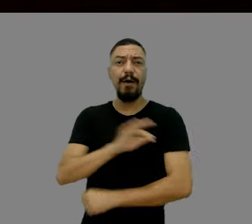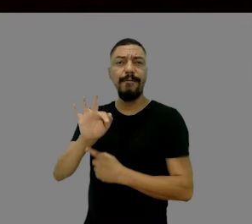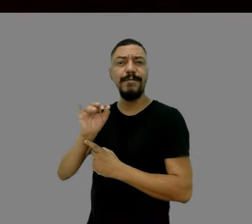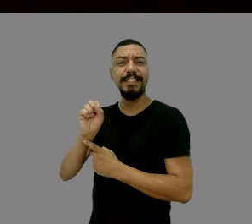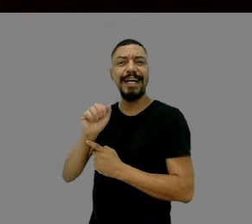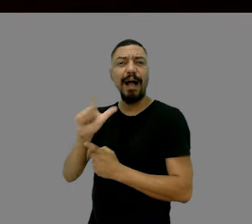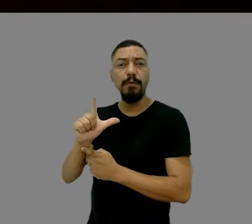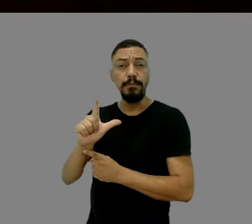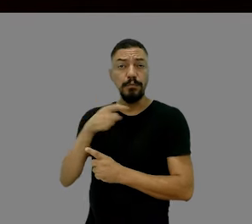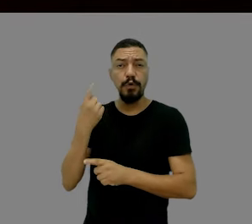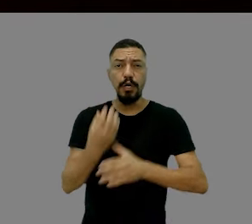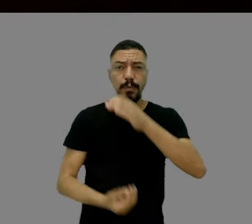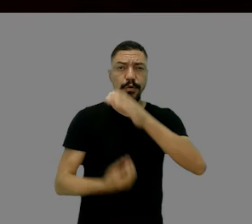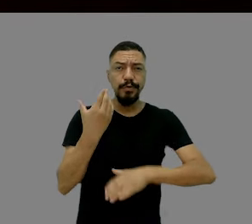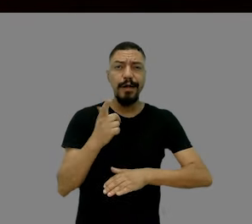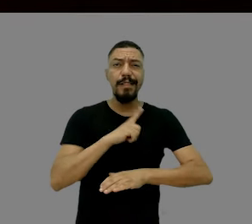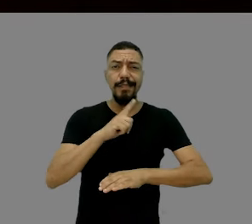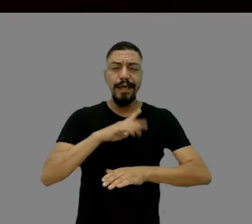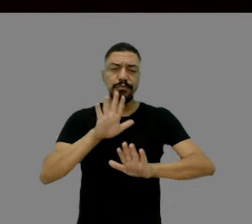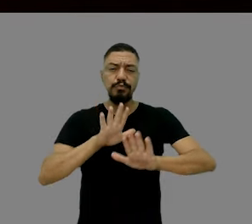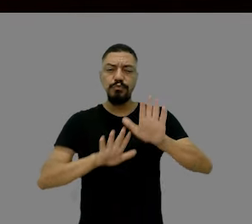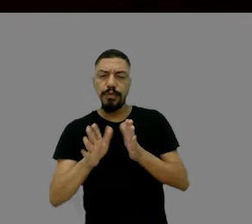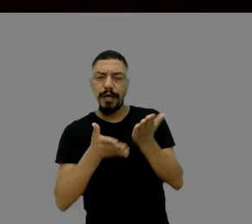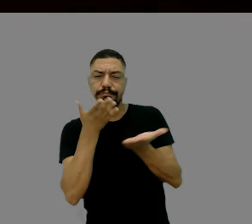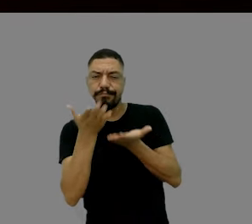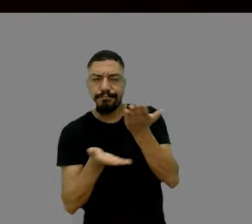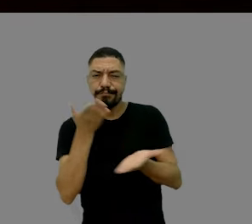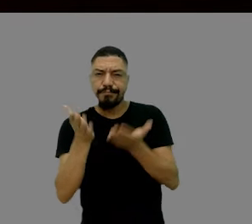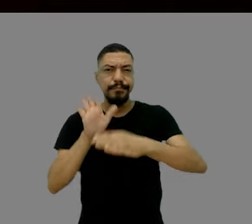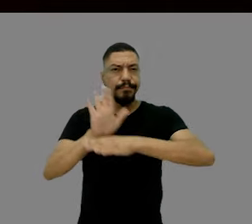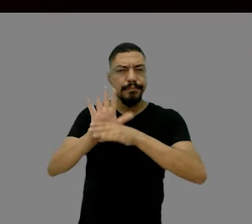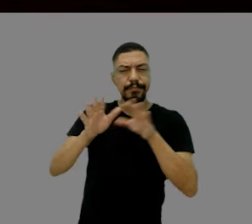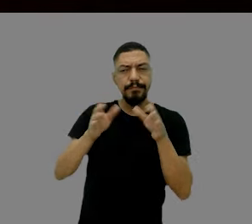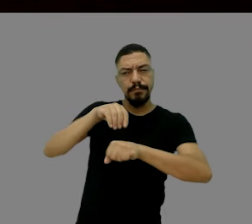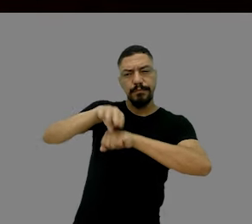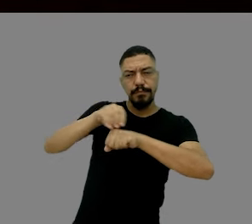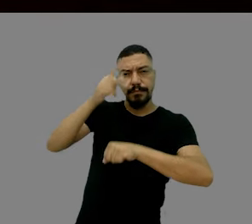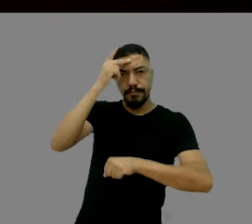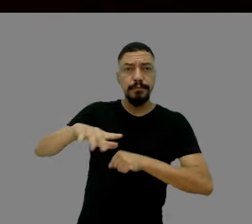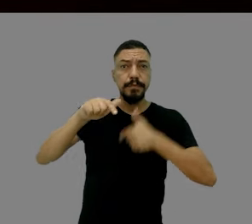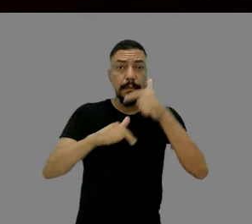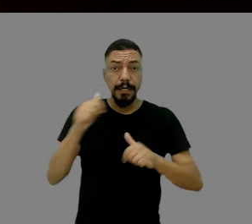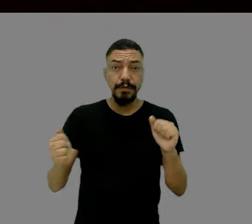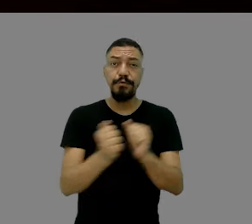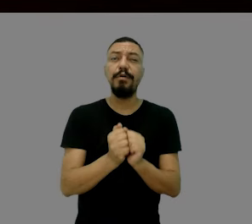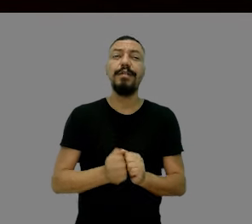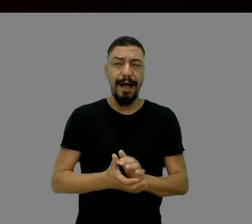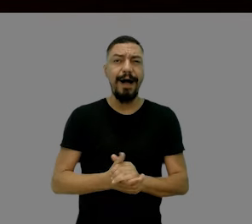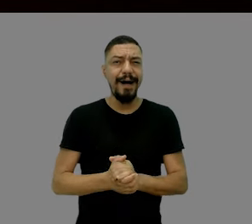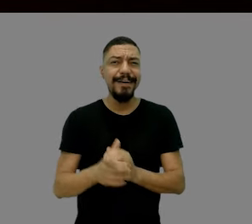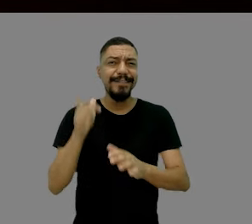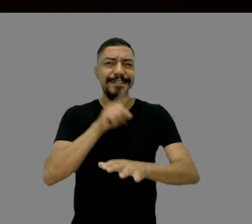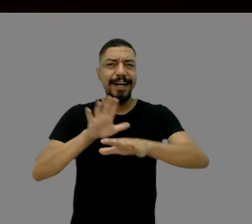os que trabalham conosco com isso, a gente está formando essas pessoas para que elas possam crescer também. Então, acho que tem